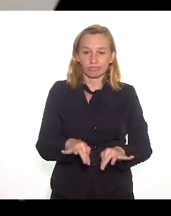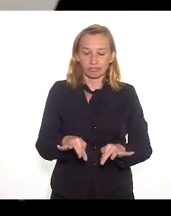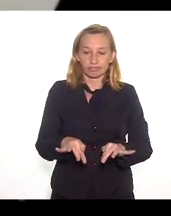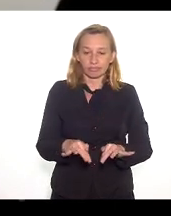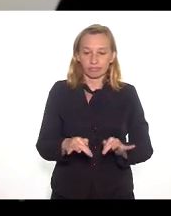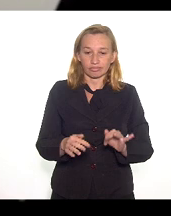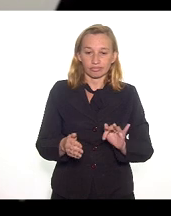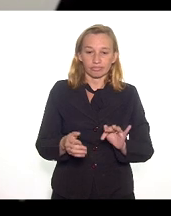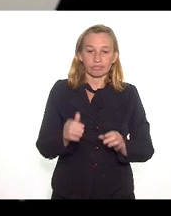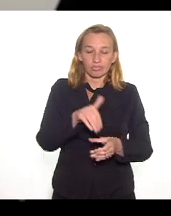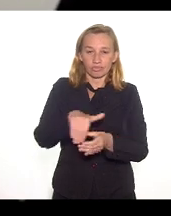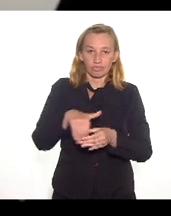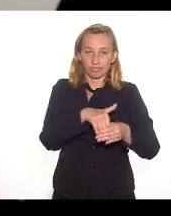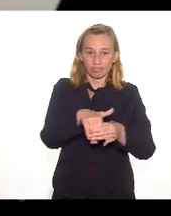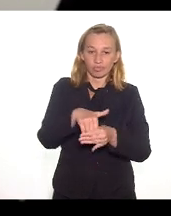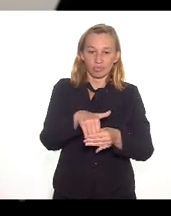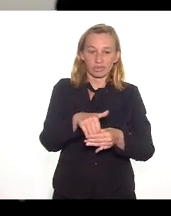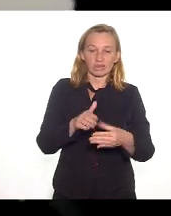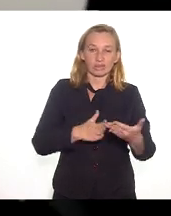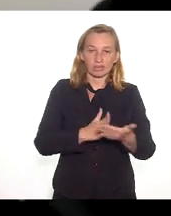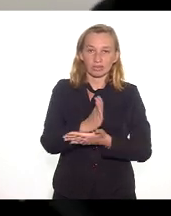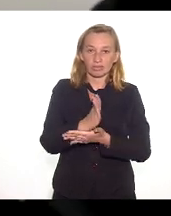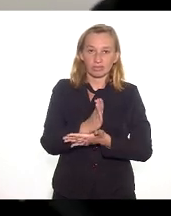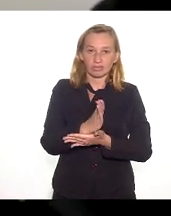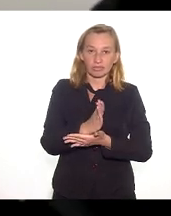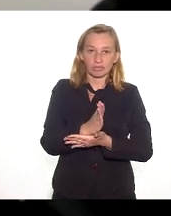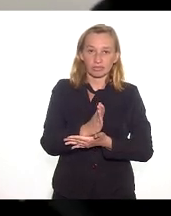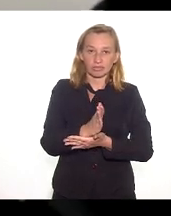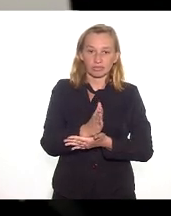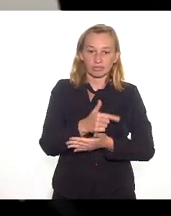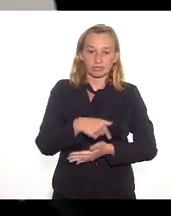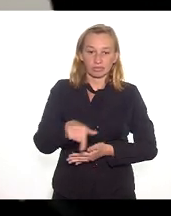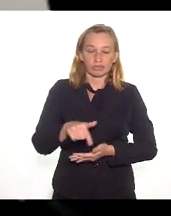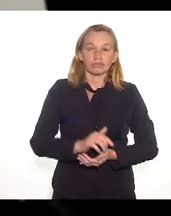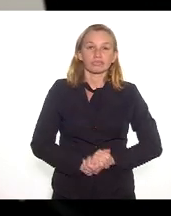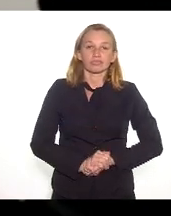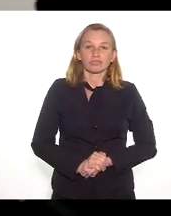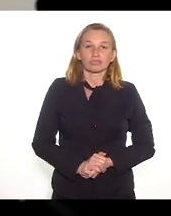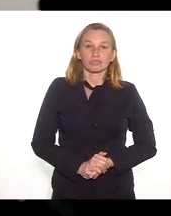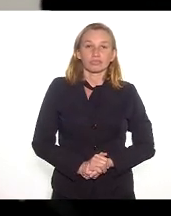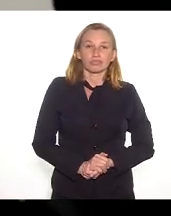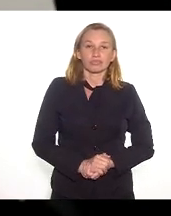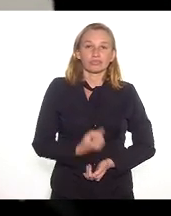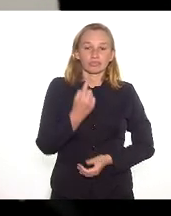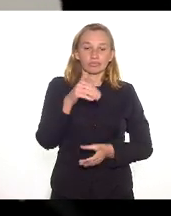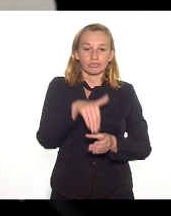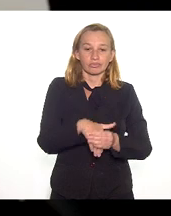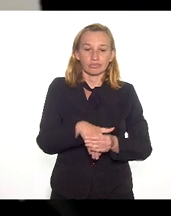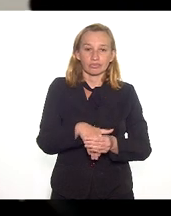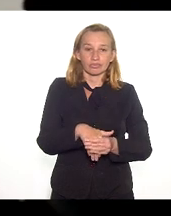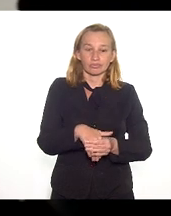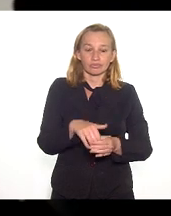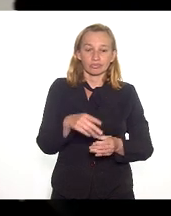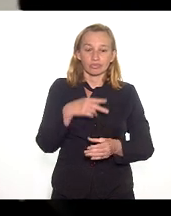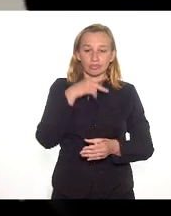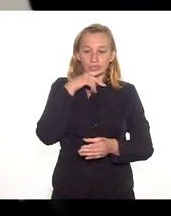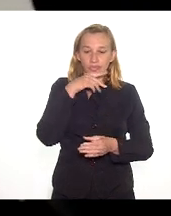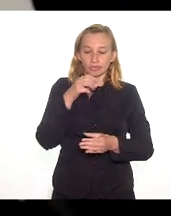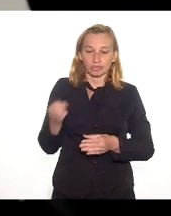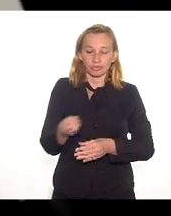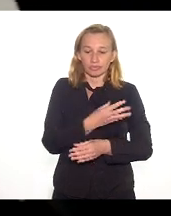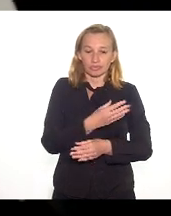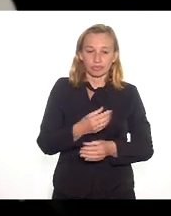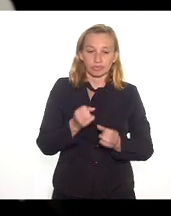discussão. Em votação, os senhores que aprovam permaneçam como estão aprovados. Vai à promulgação com voto pela abstenção do novo.